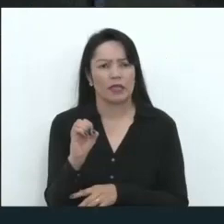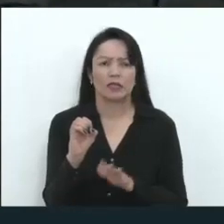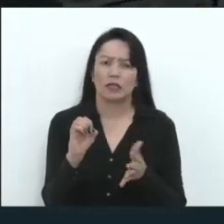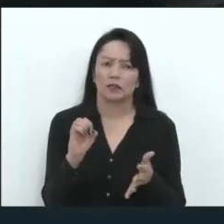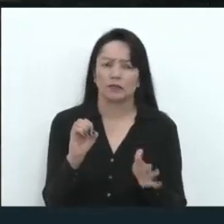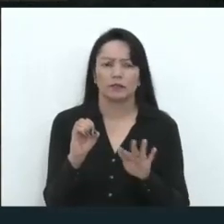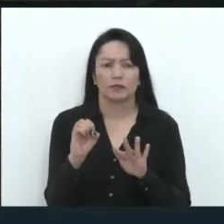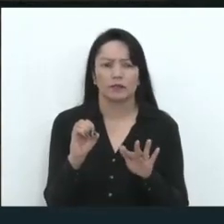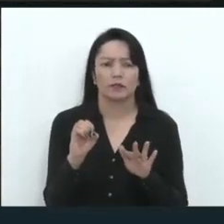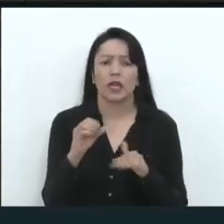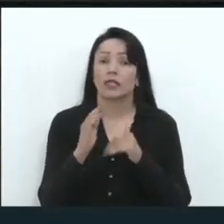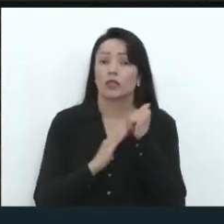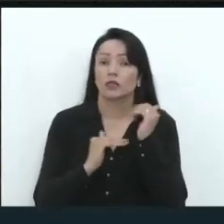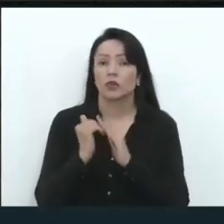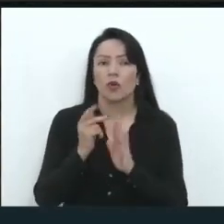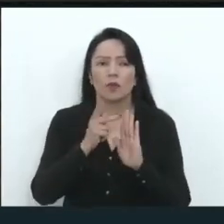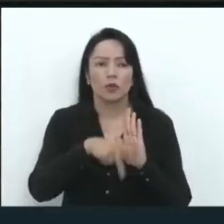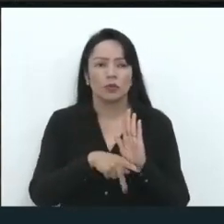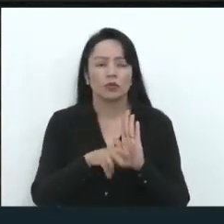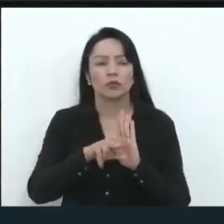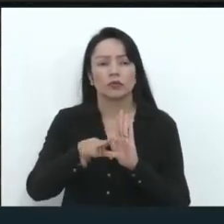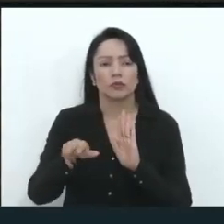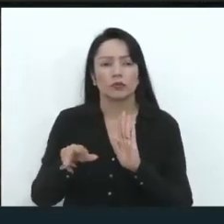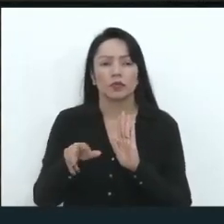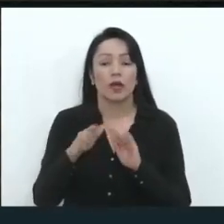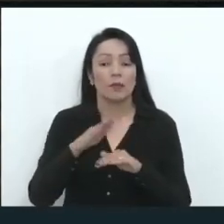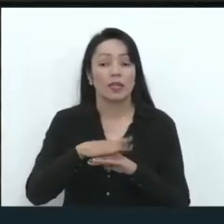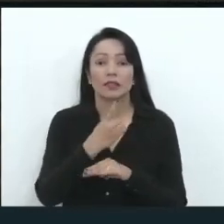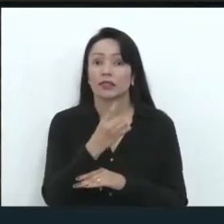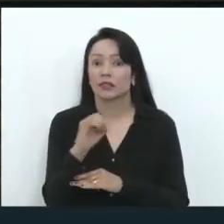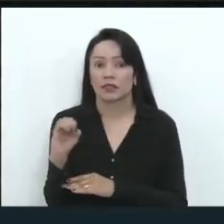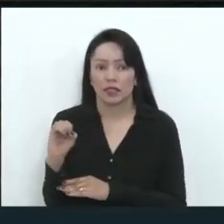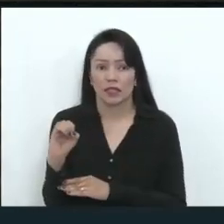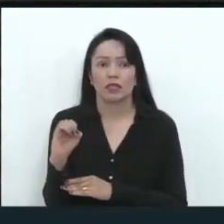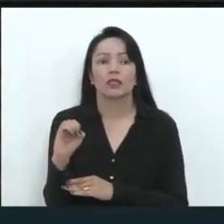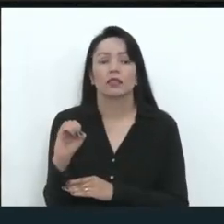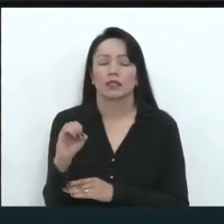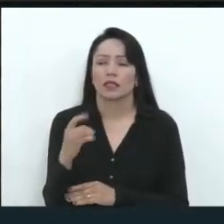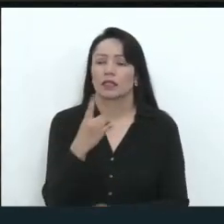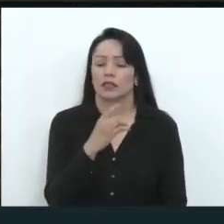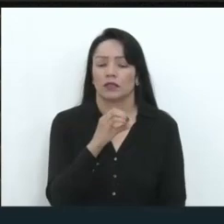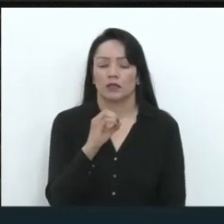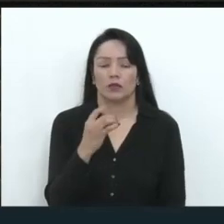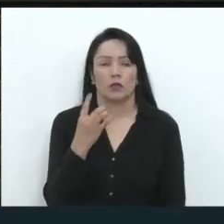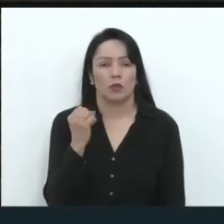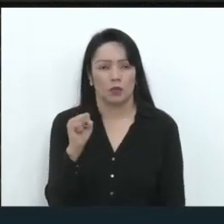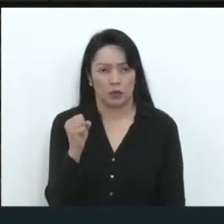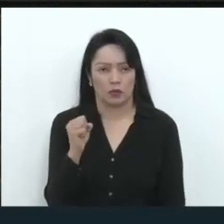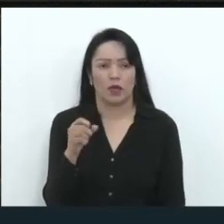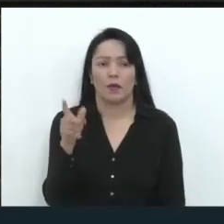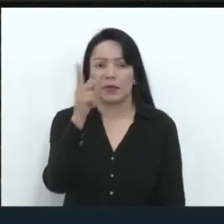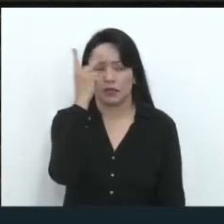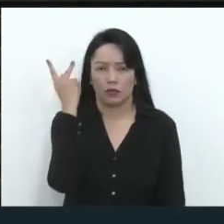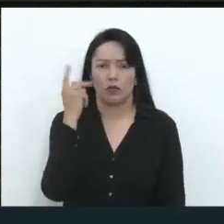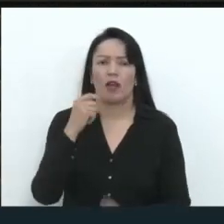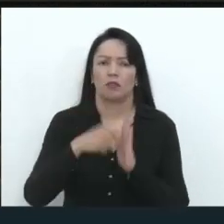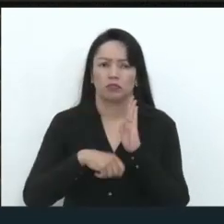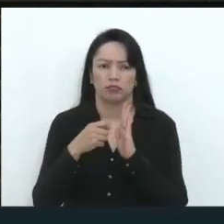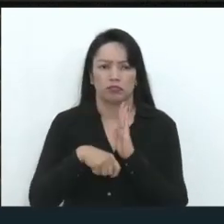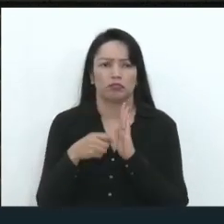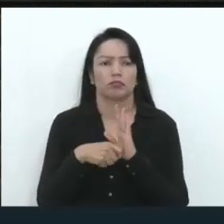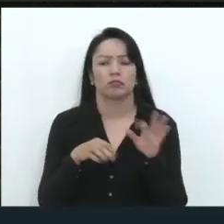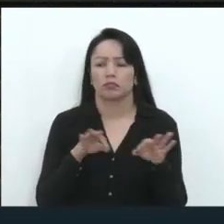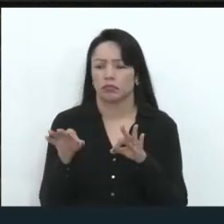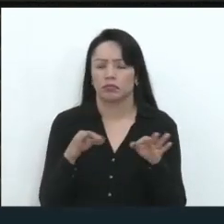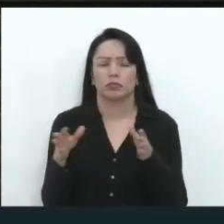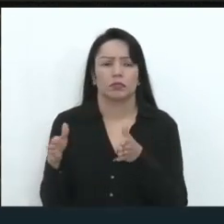entre ações e projetos, são mais de 100, 108 pessoas se inscreveram, organizações da